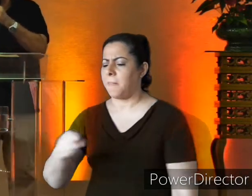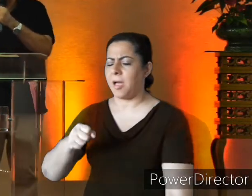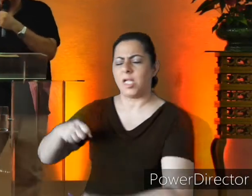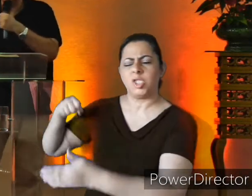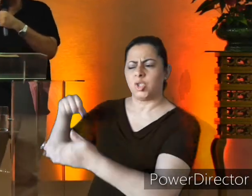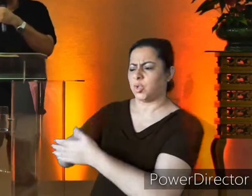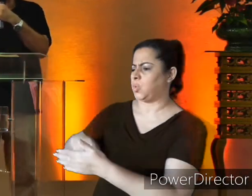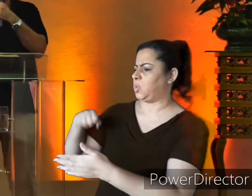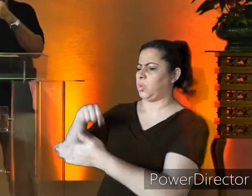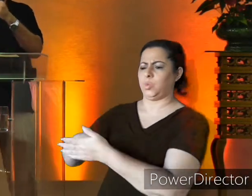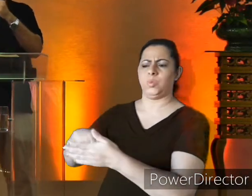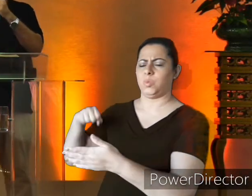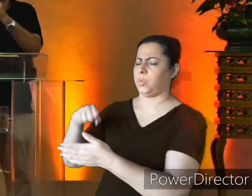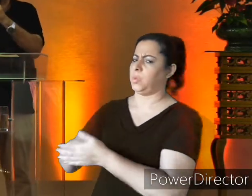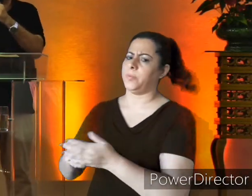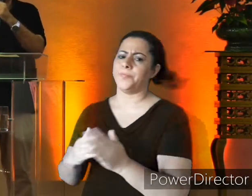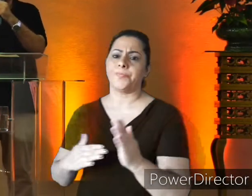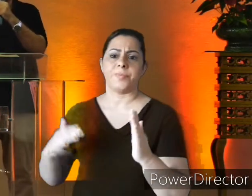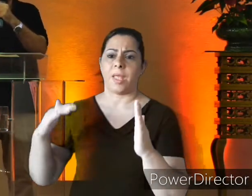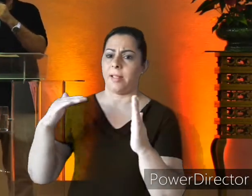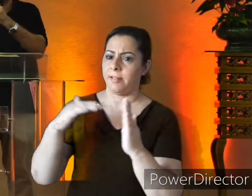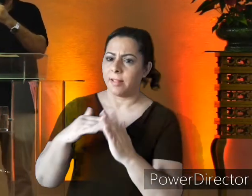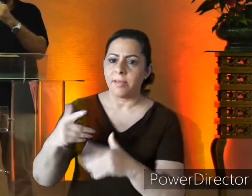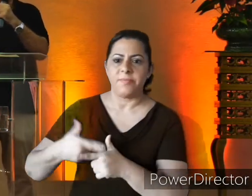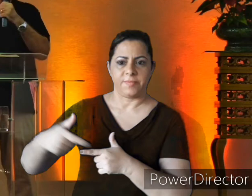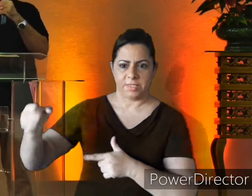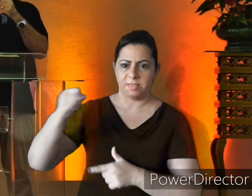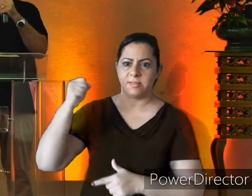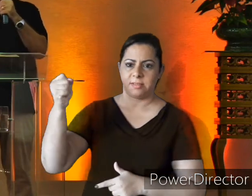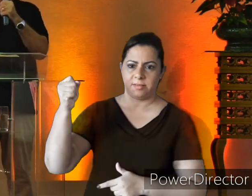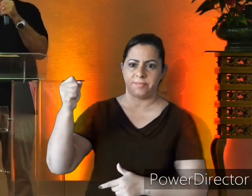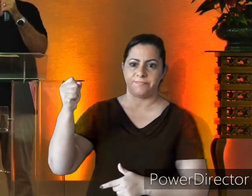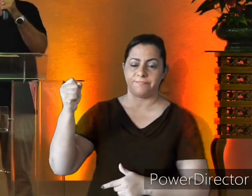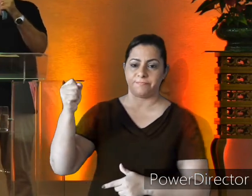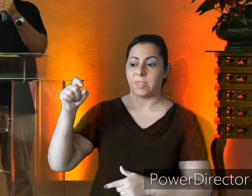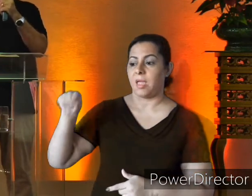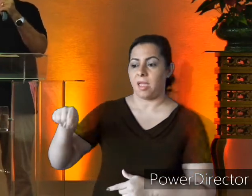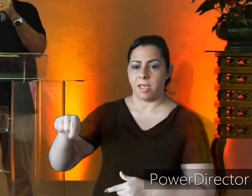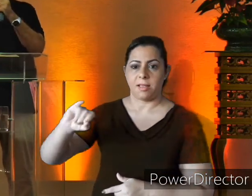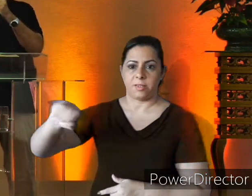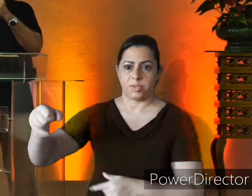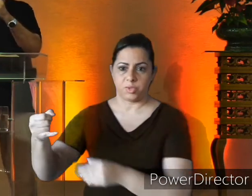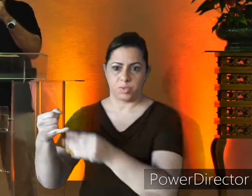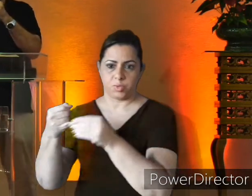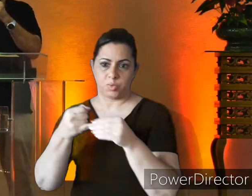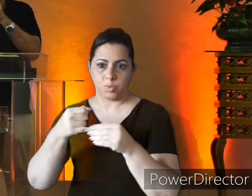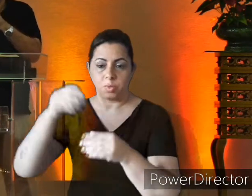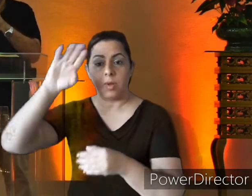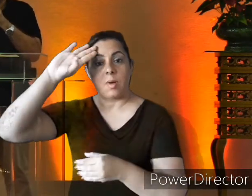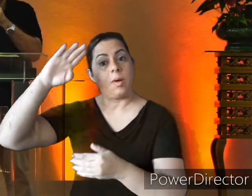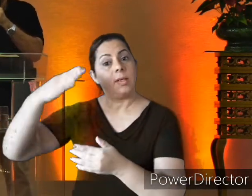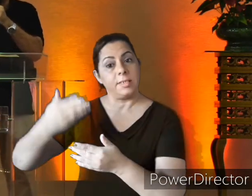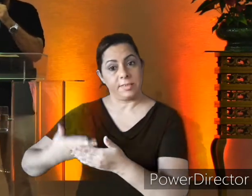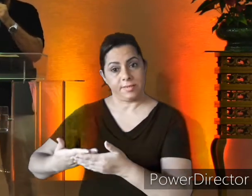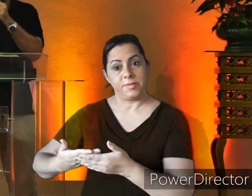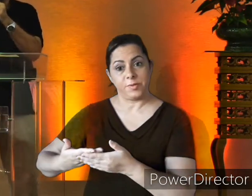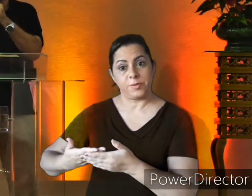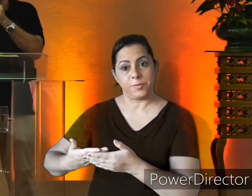sobrenatural, ele levanta a sua lança e só retira, só retrai a sua lança depois que ele vence aquela